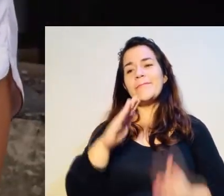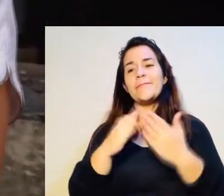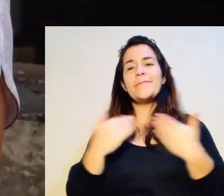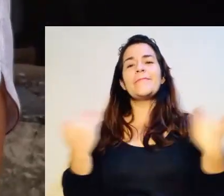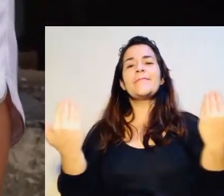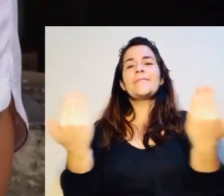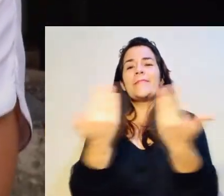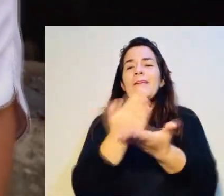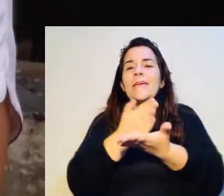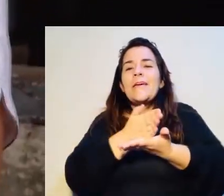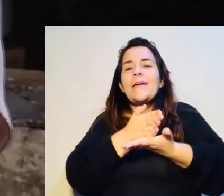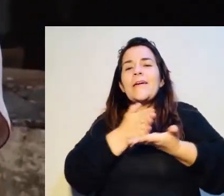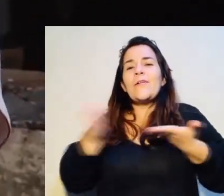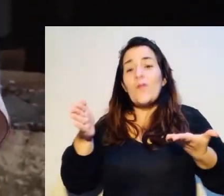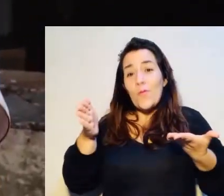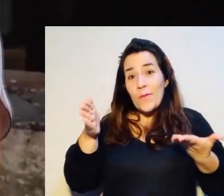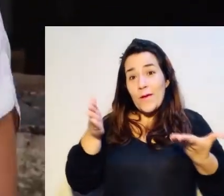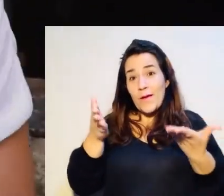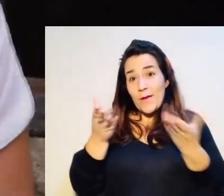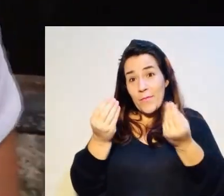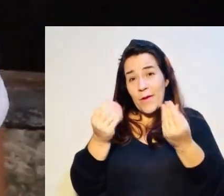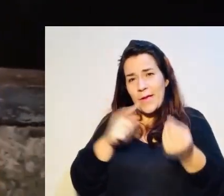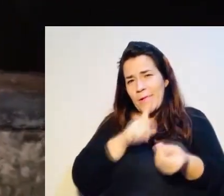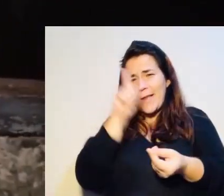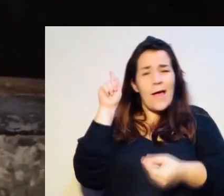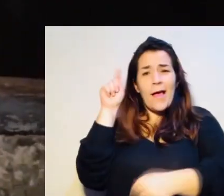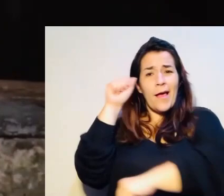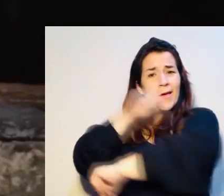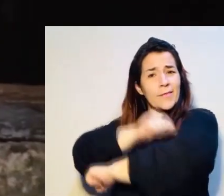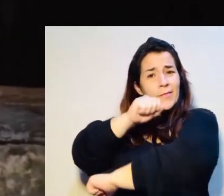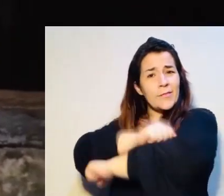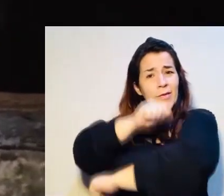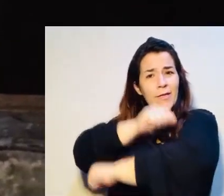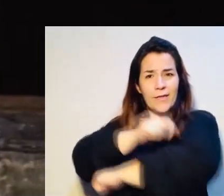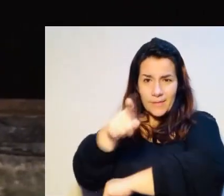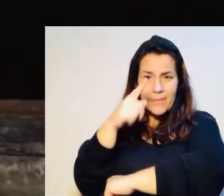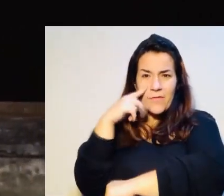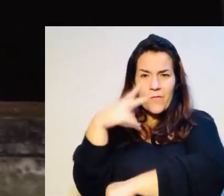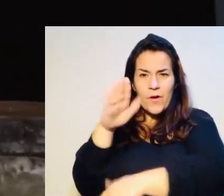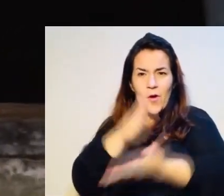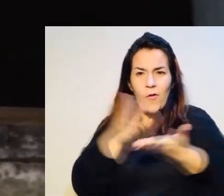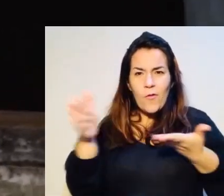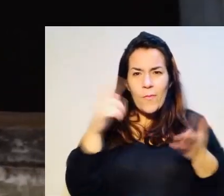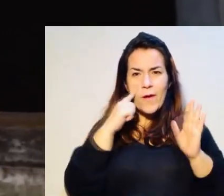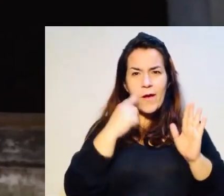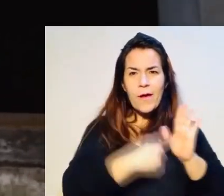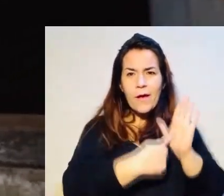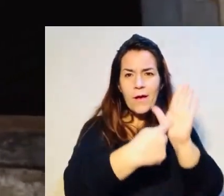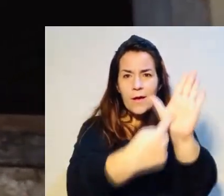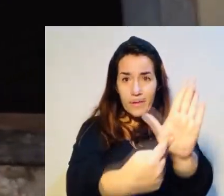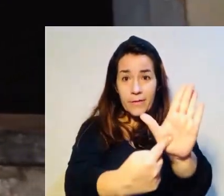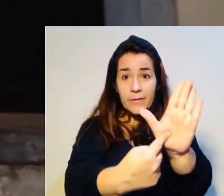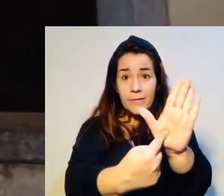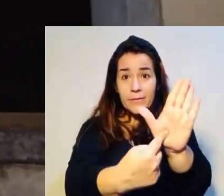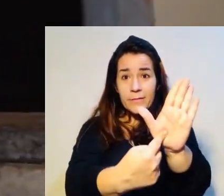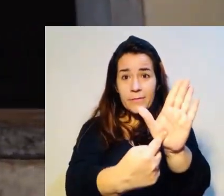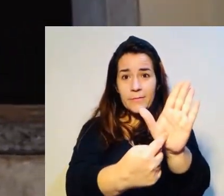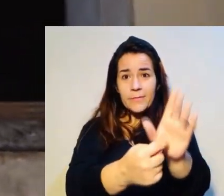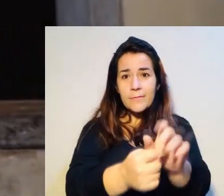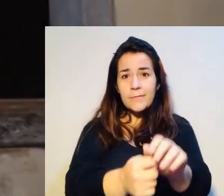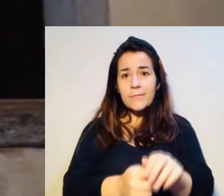Dona Marina começou naquela janelinha lá que eu mostrei.